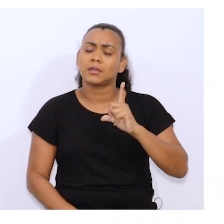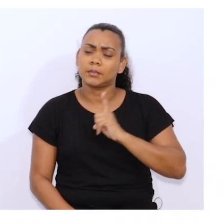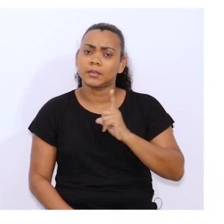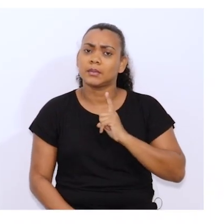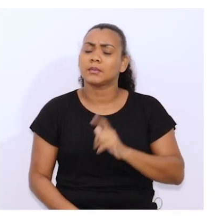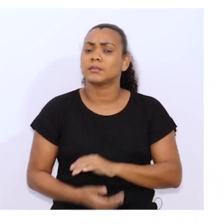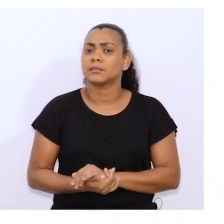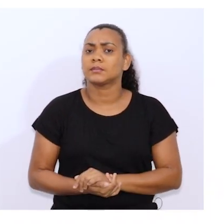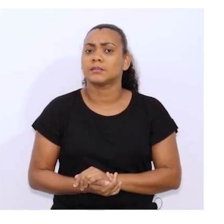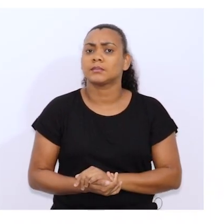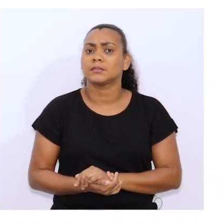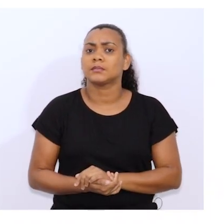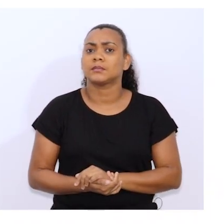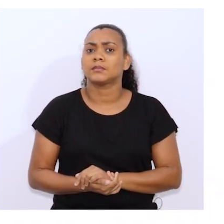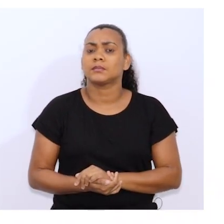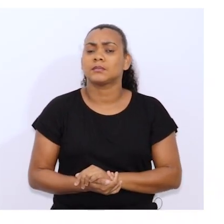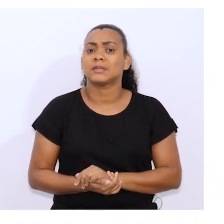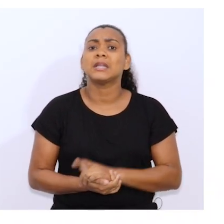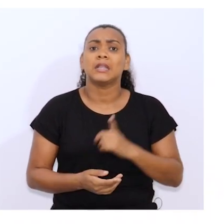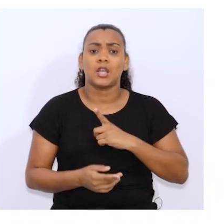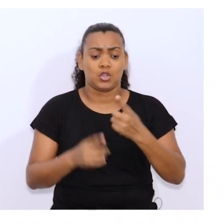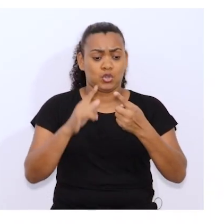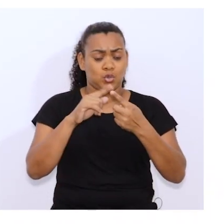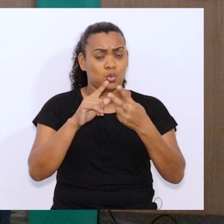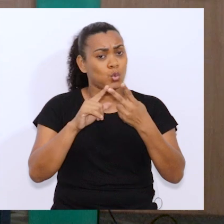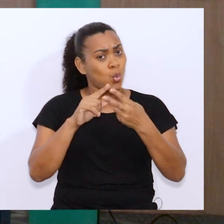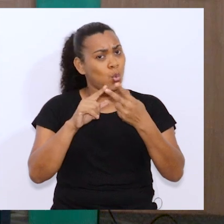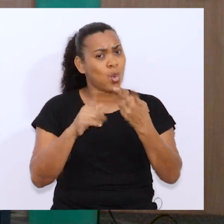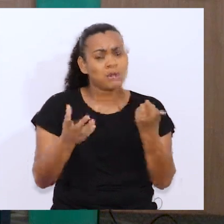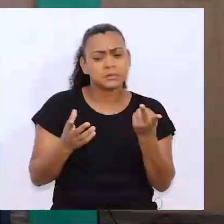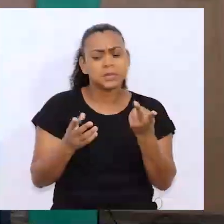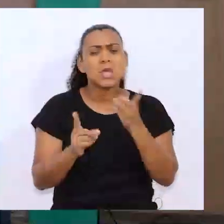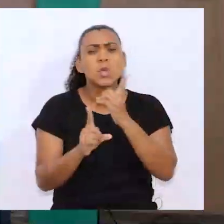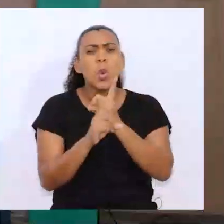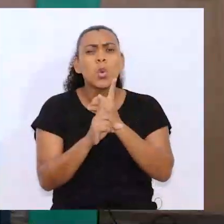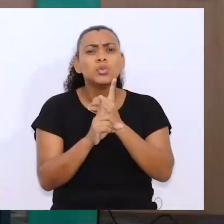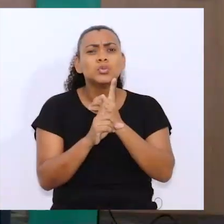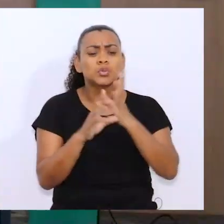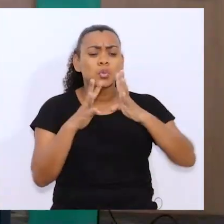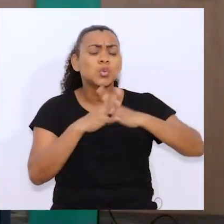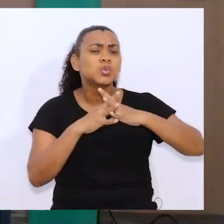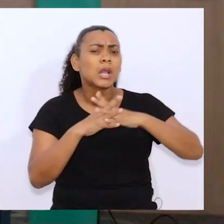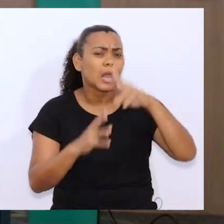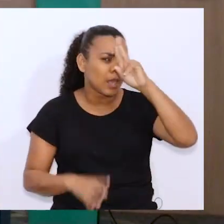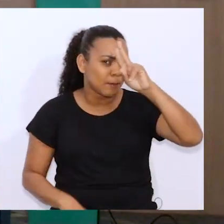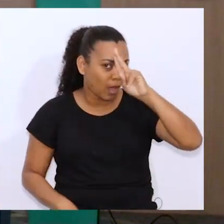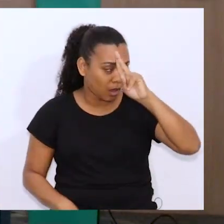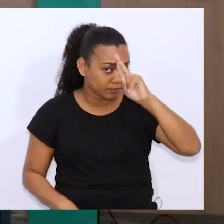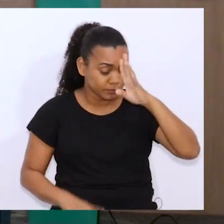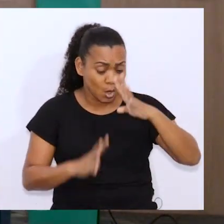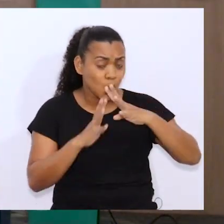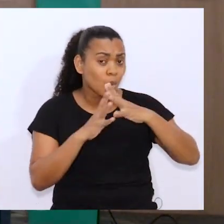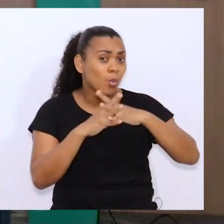também tem um encontro consonantal. O que são encontros consonantais? Vamos relembrar? Os